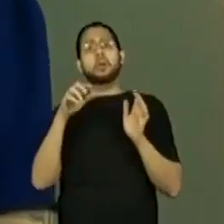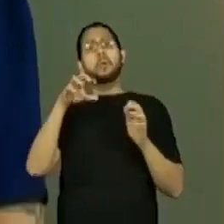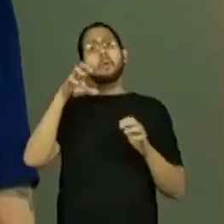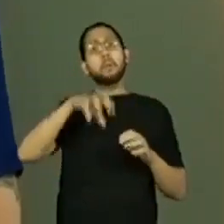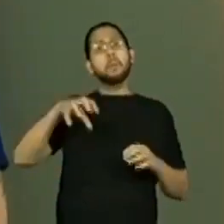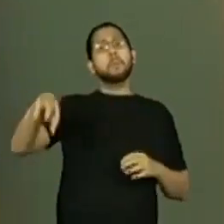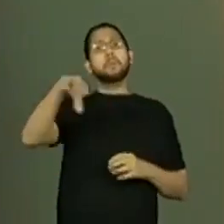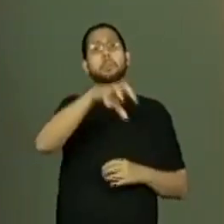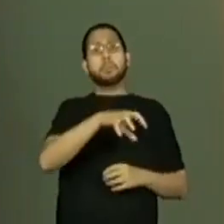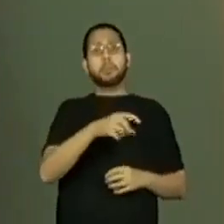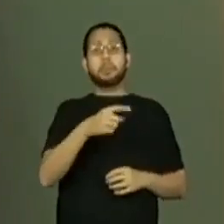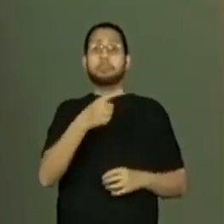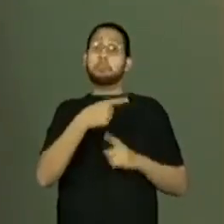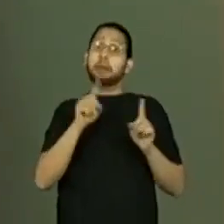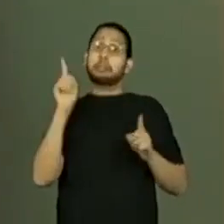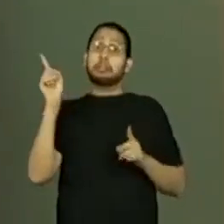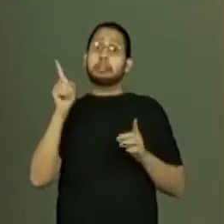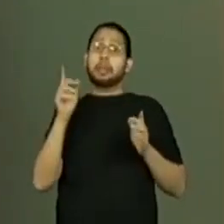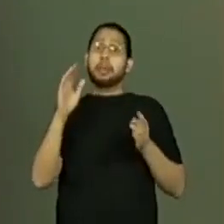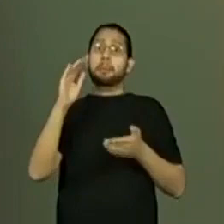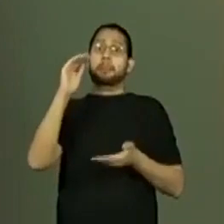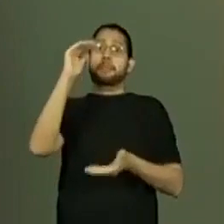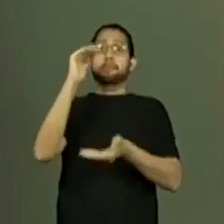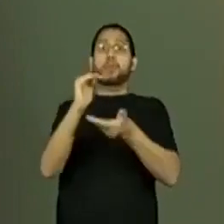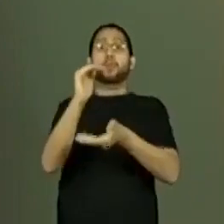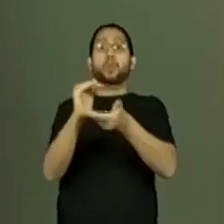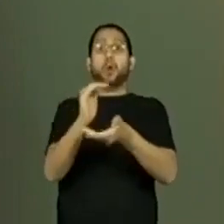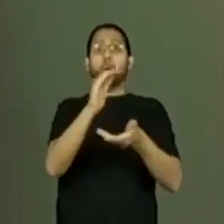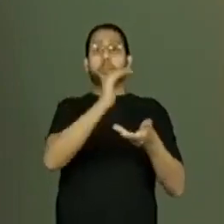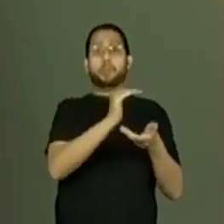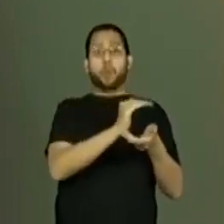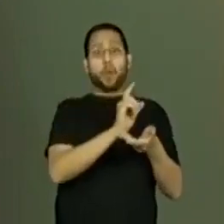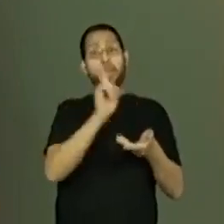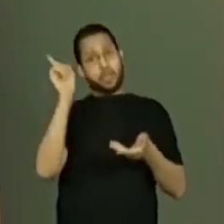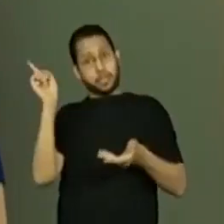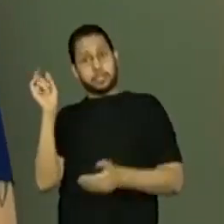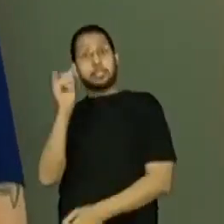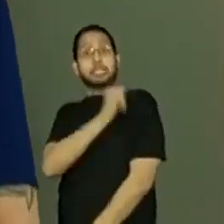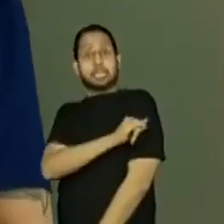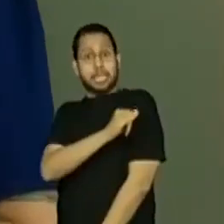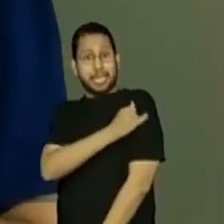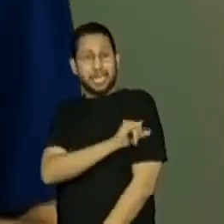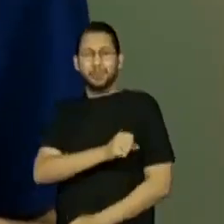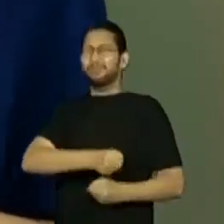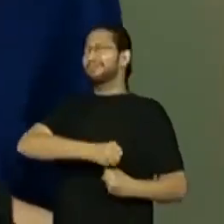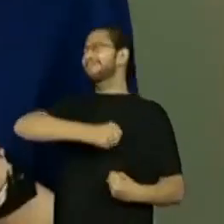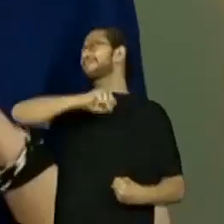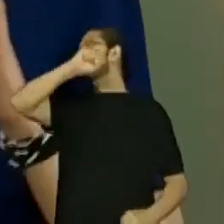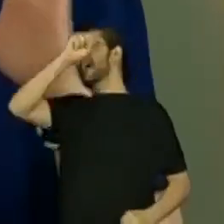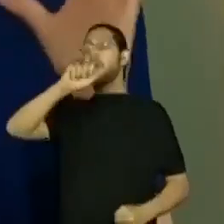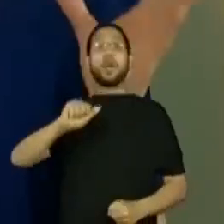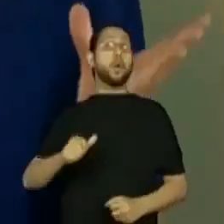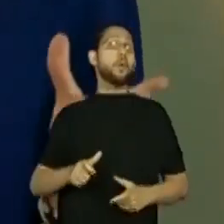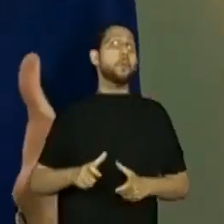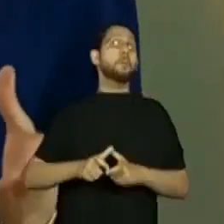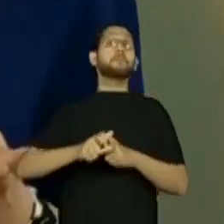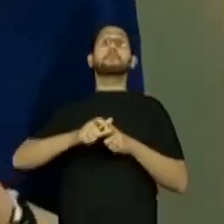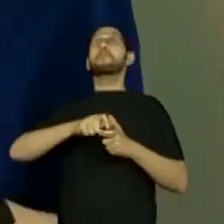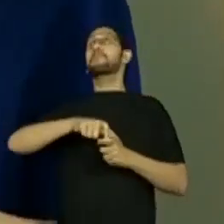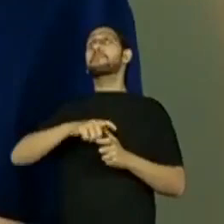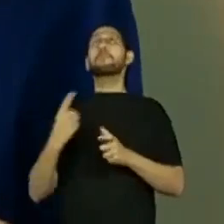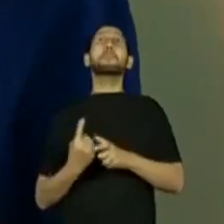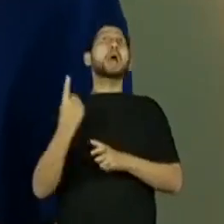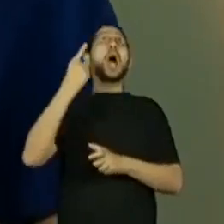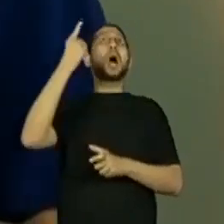Redentores, eles são menores do que esse que fica na cidade do Rio de Janeiro. Esse que fica na cidade do Rio de Janeiro é o maior Cristo Redentor